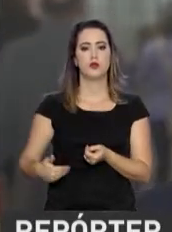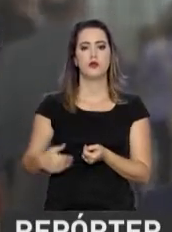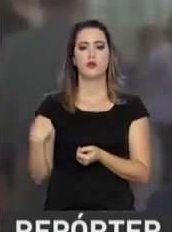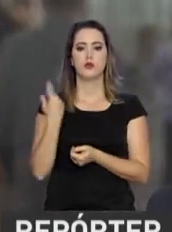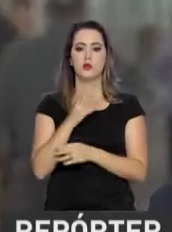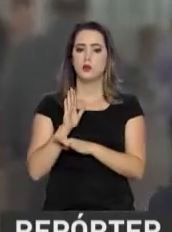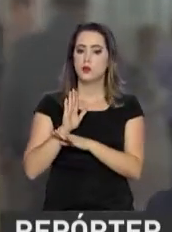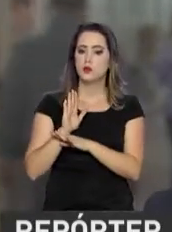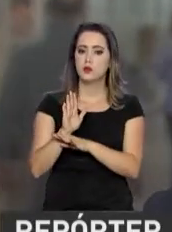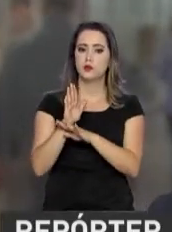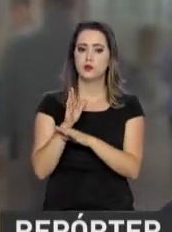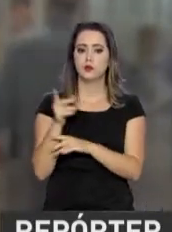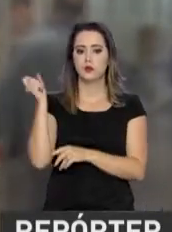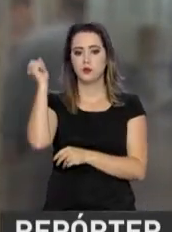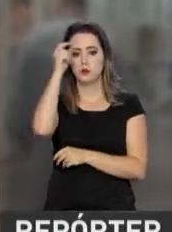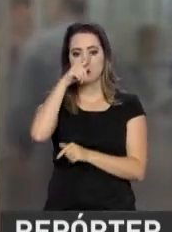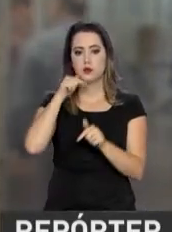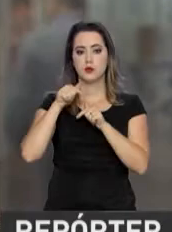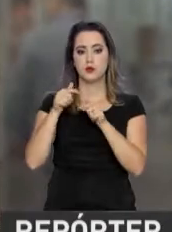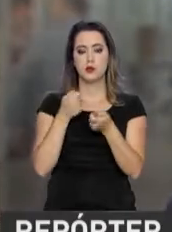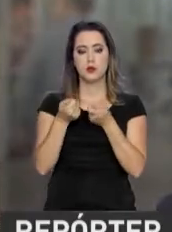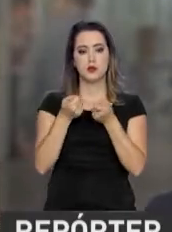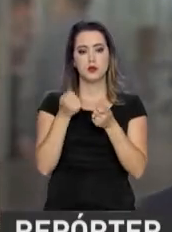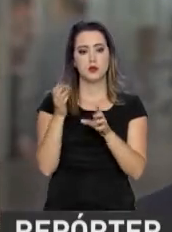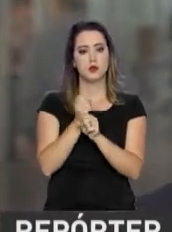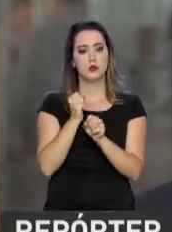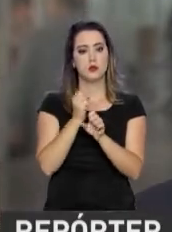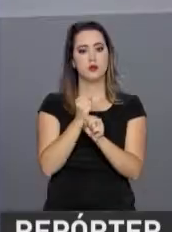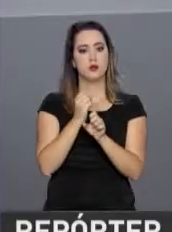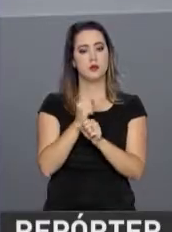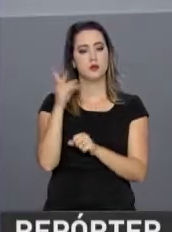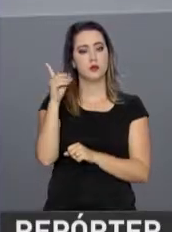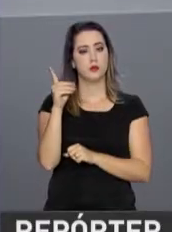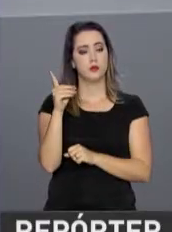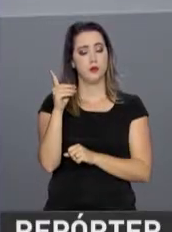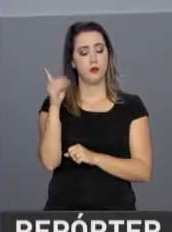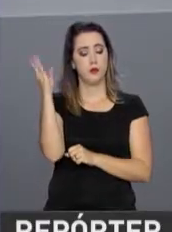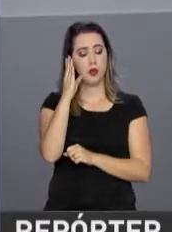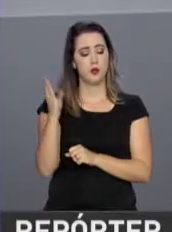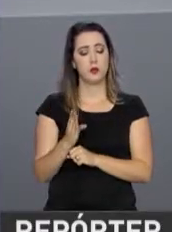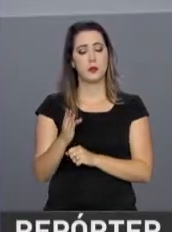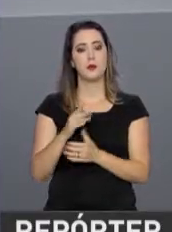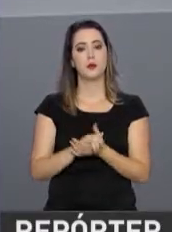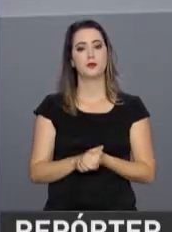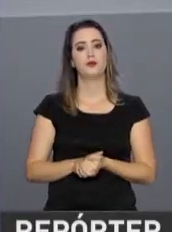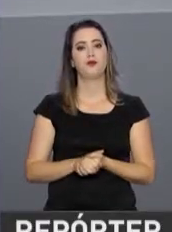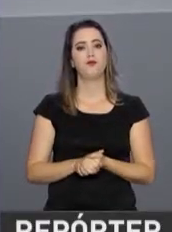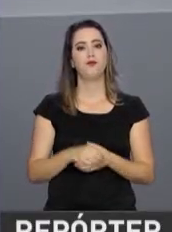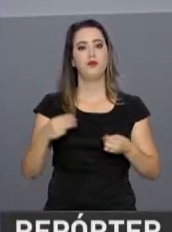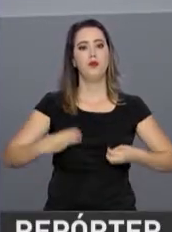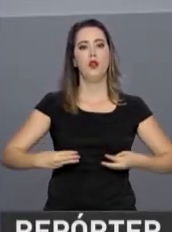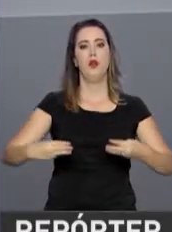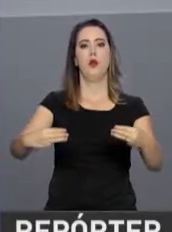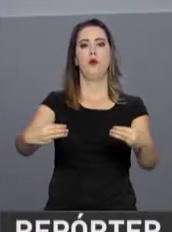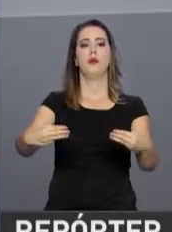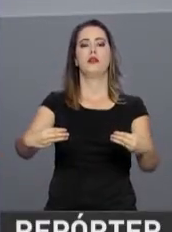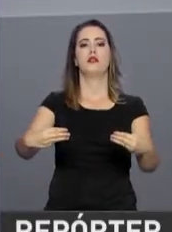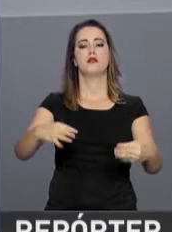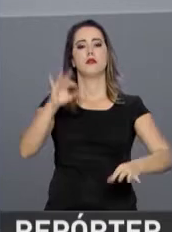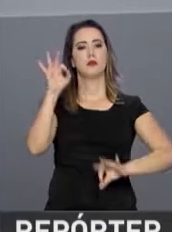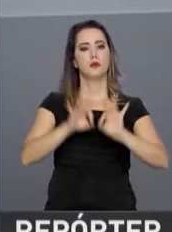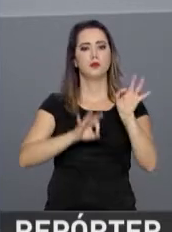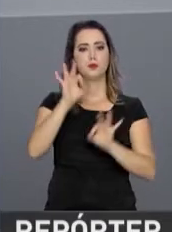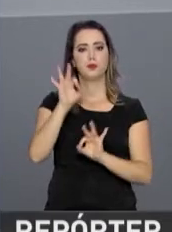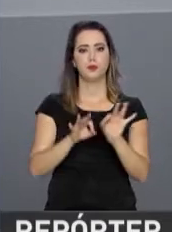nos auxilie nesta difícil missão de controlar o orçamento o ministério do planejamento desenvolvimento e gestão